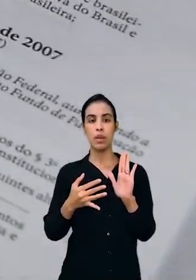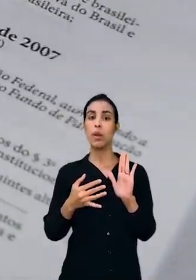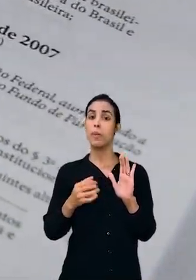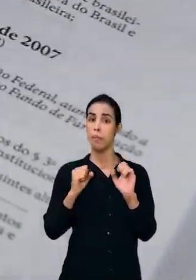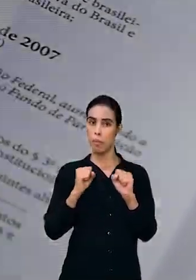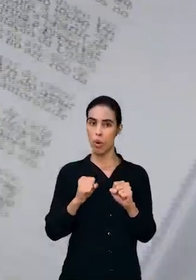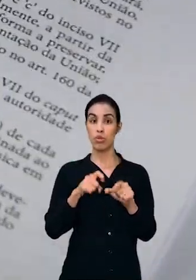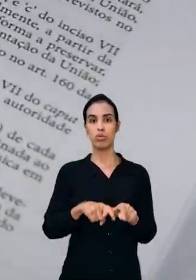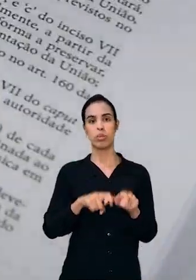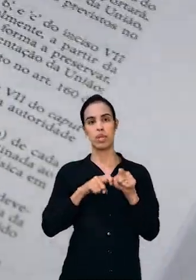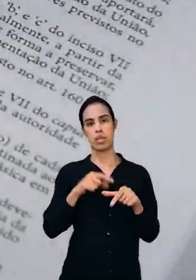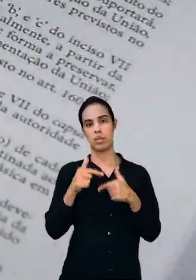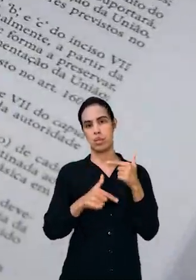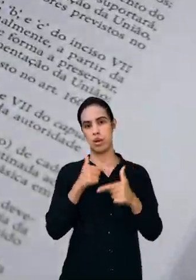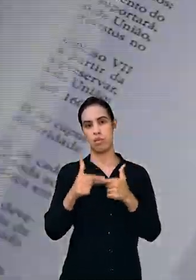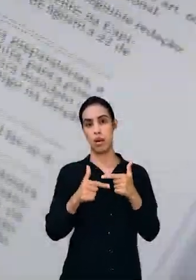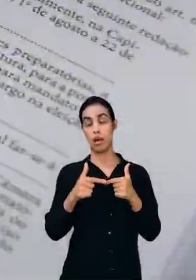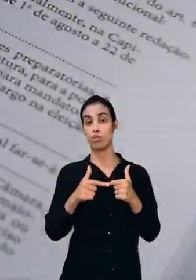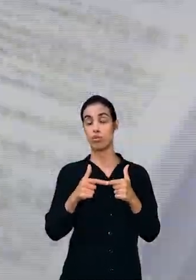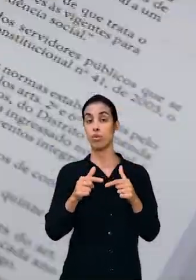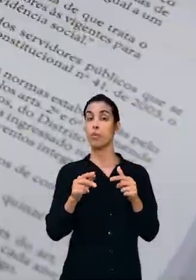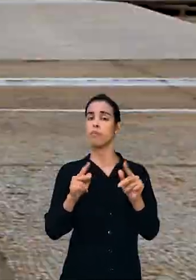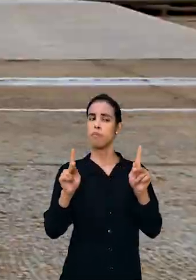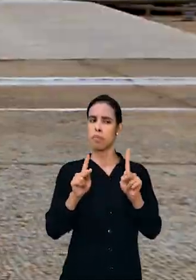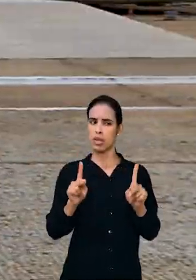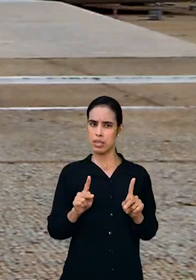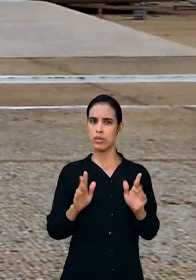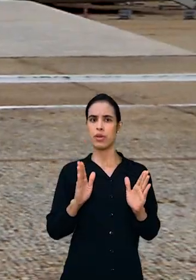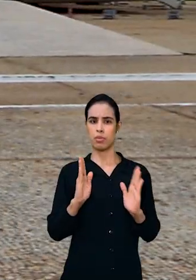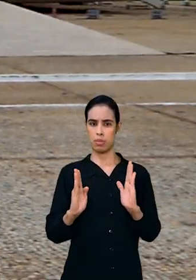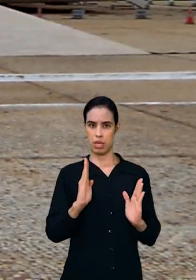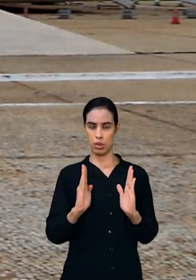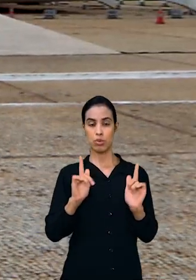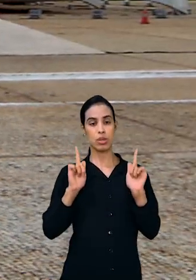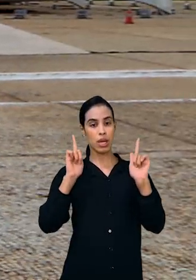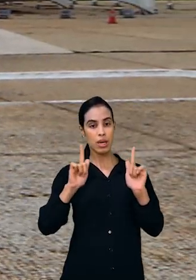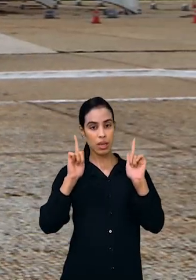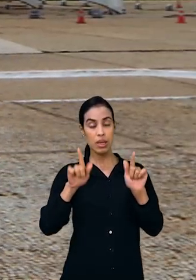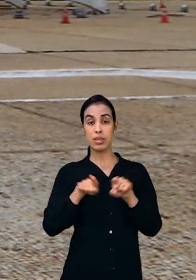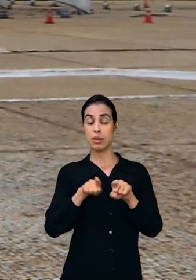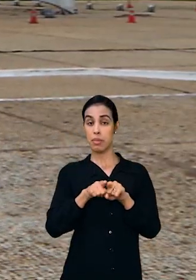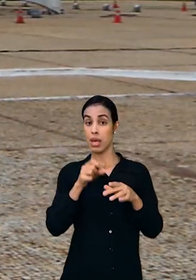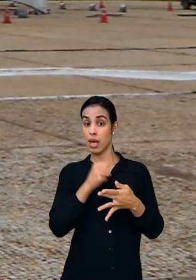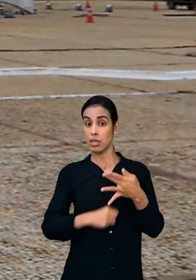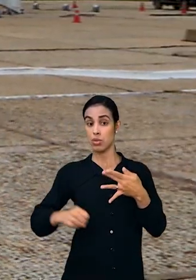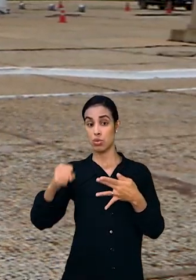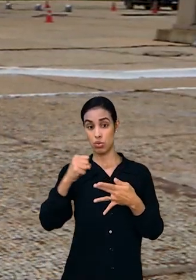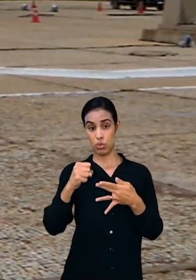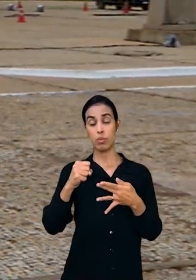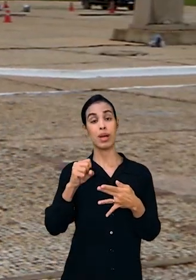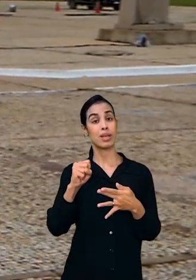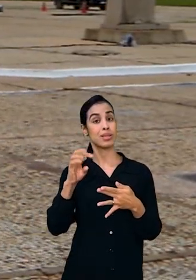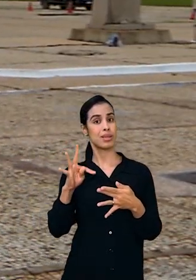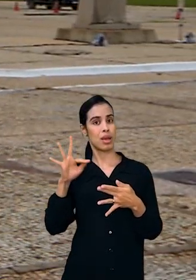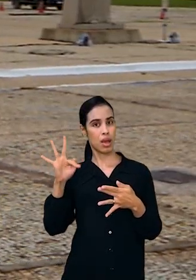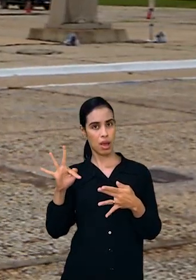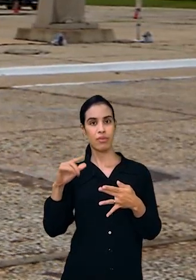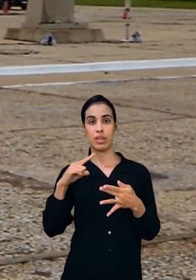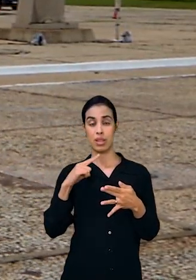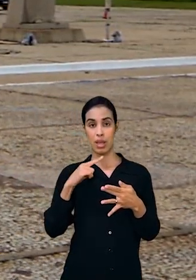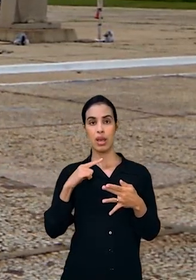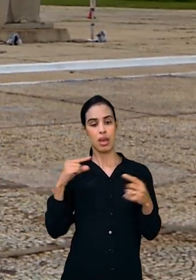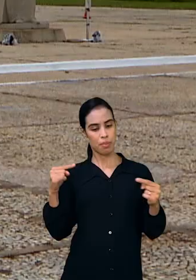suspensão coletiva e pacífica da prestação de serviços. O relator citou ainda a súmula 316 do Supremo Tribunal